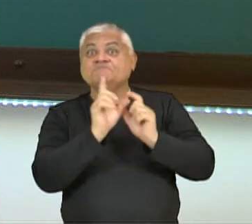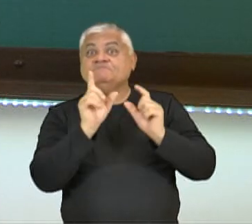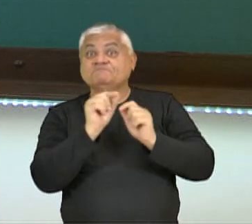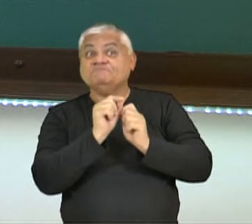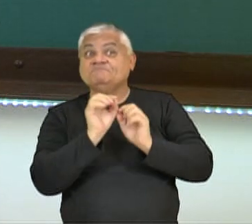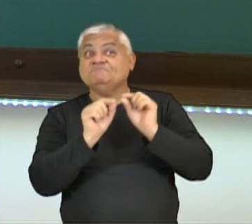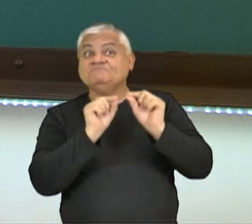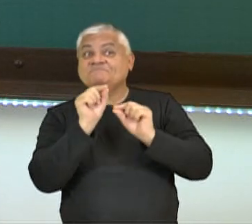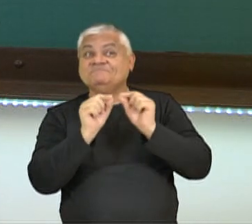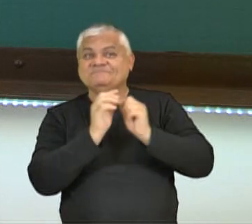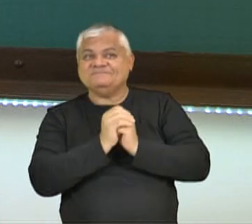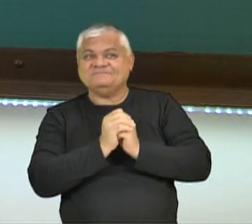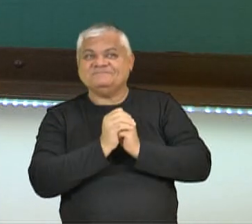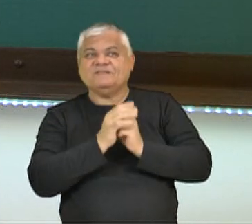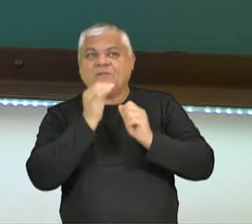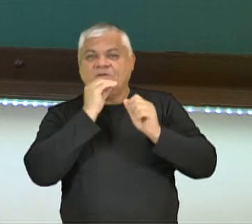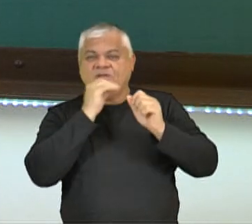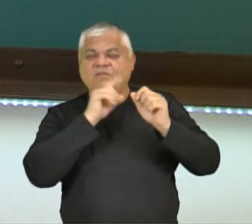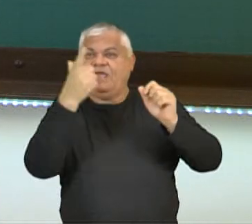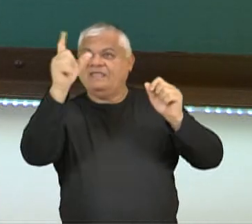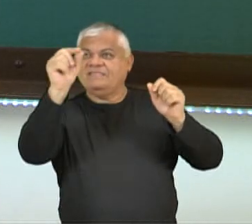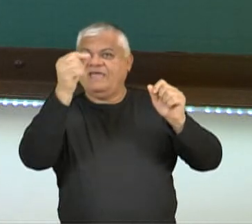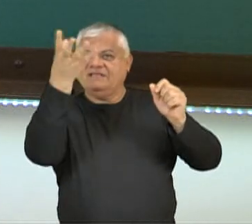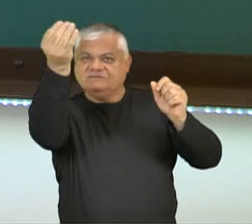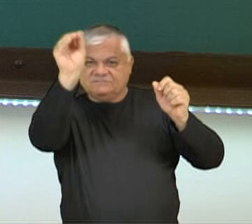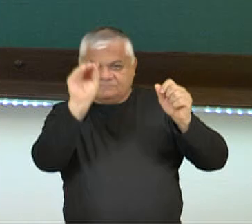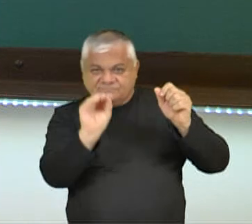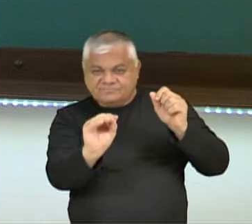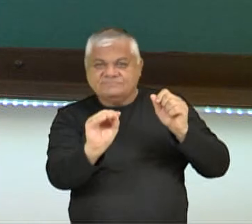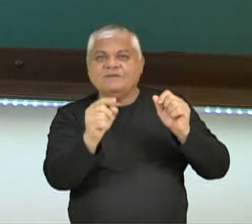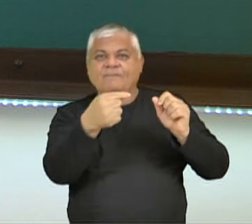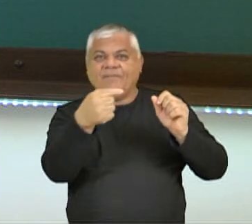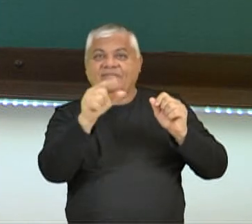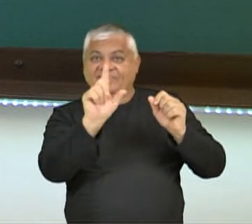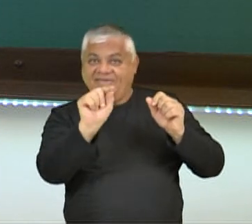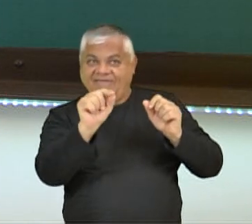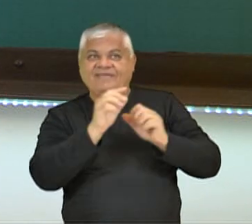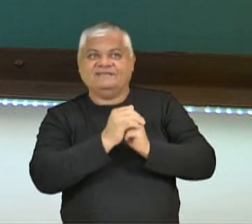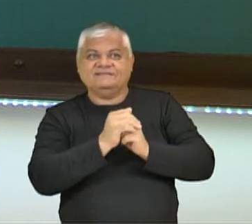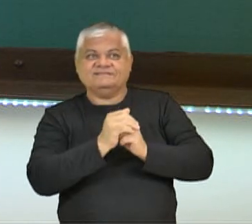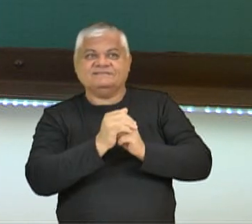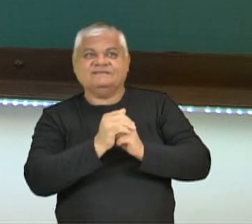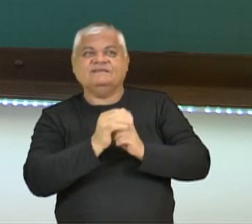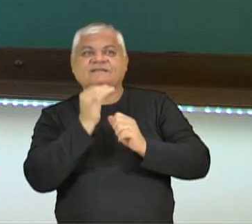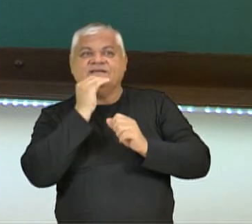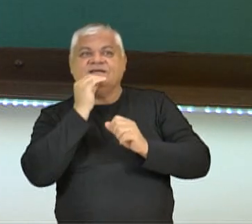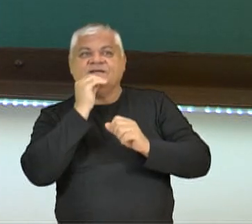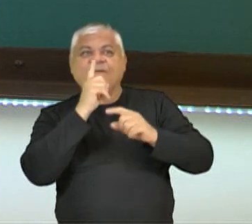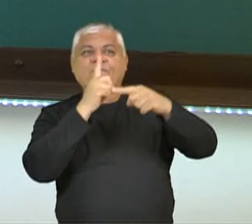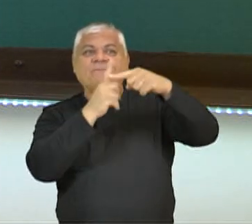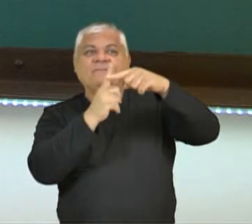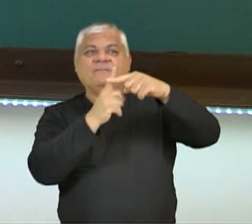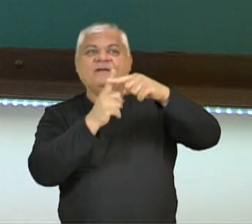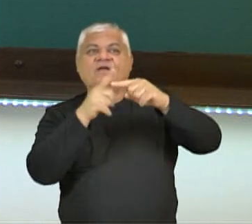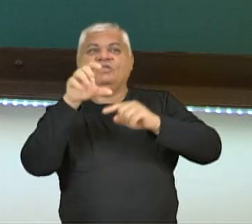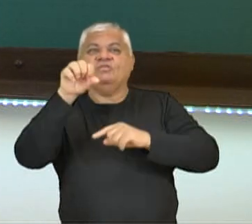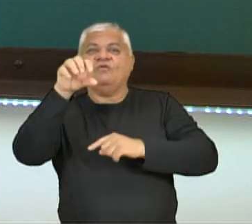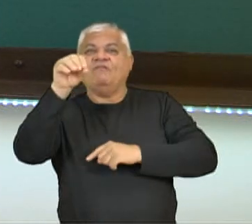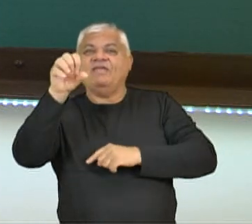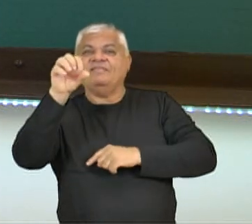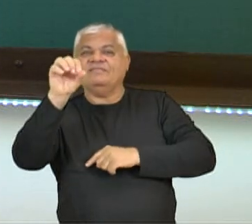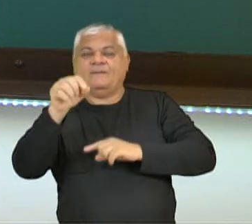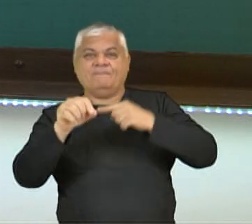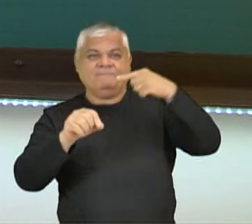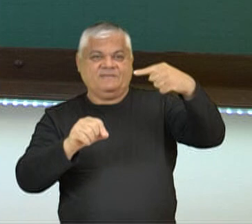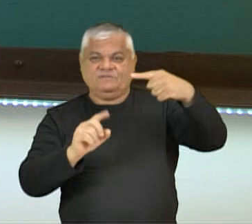bom? Aí do outro lado eu vou copiar o menos 10 que ficou lá e vou trazer o menos 90 para o lado